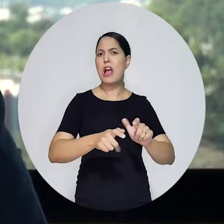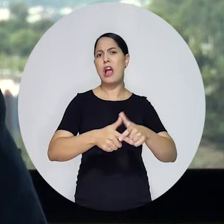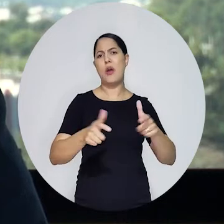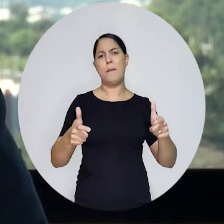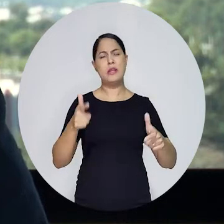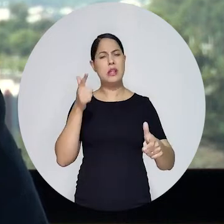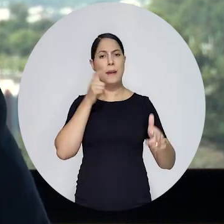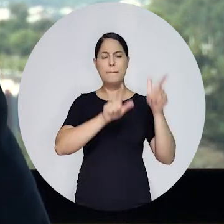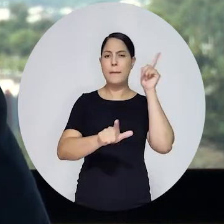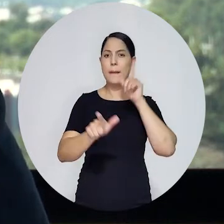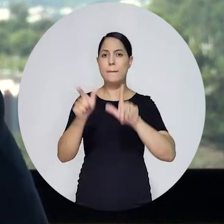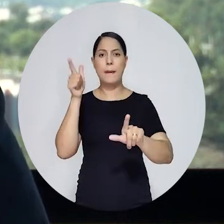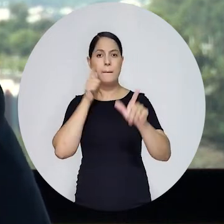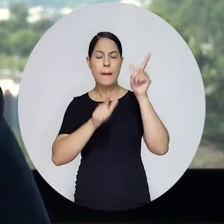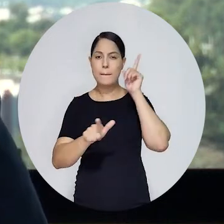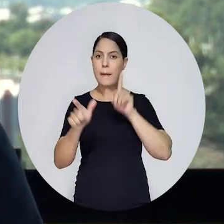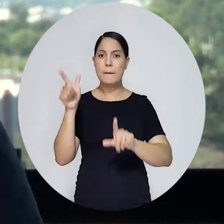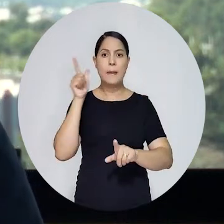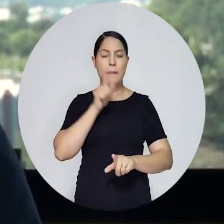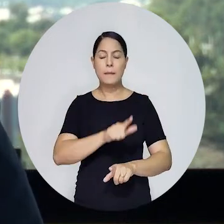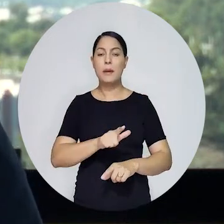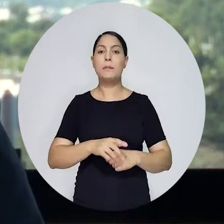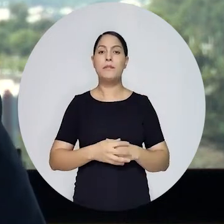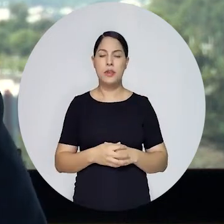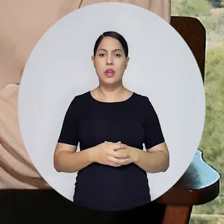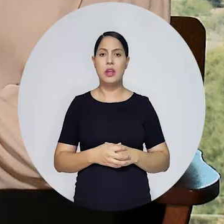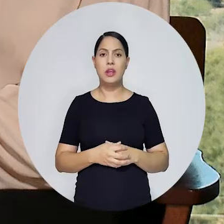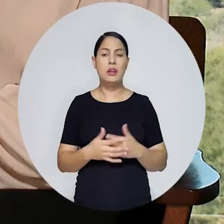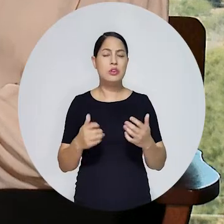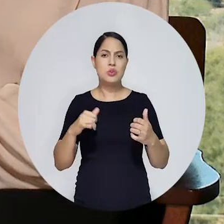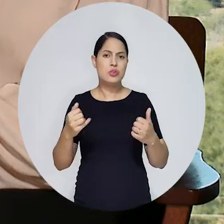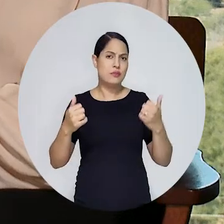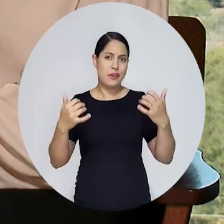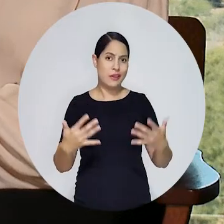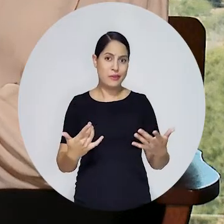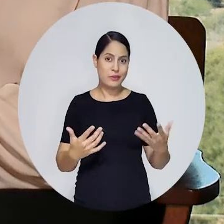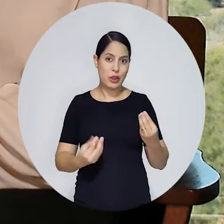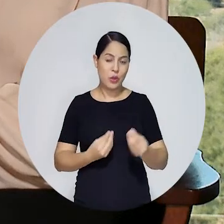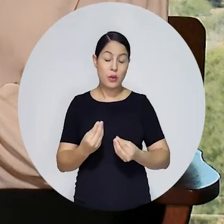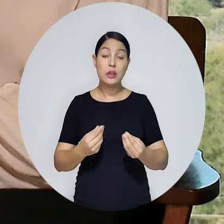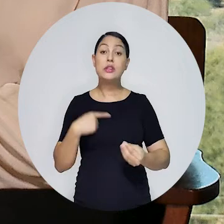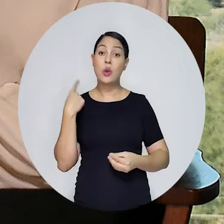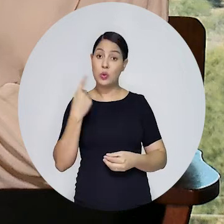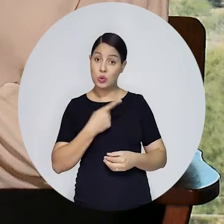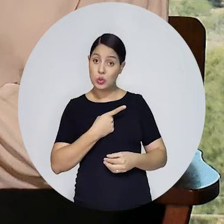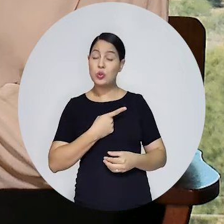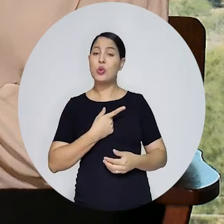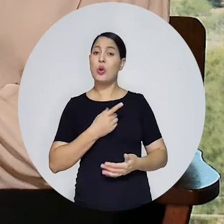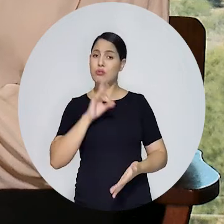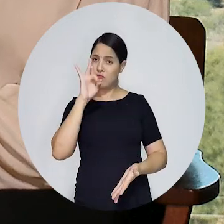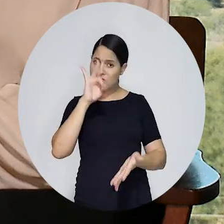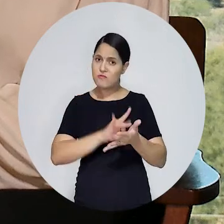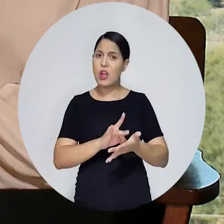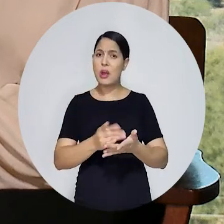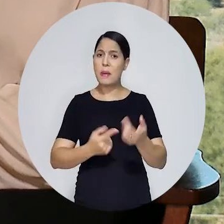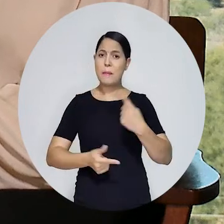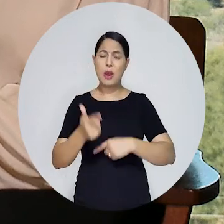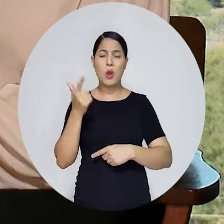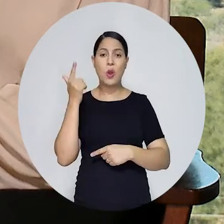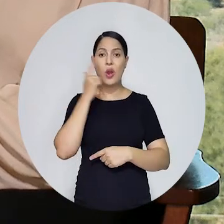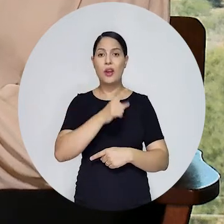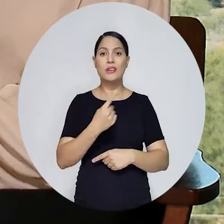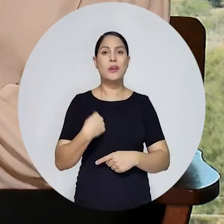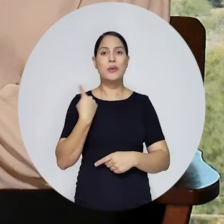nossas conquistas. Sempre há uma injustificável resistência. E para efetivar essa conquista,